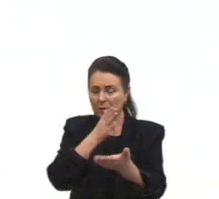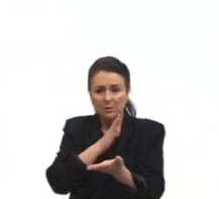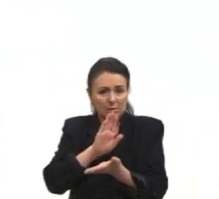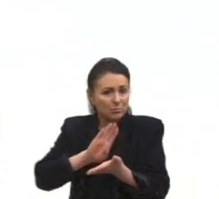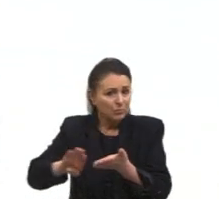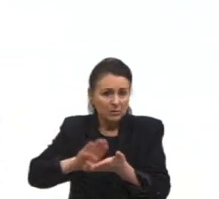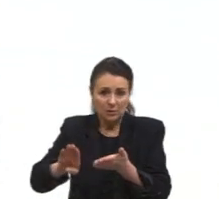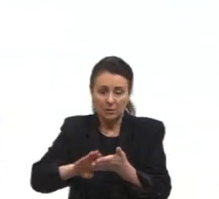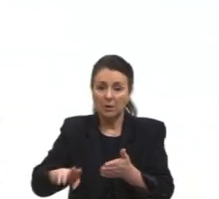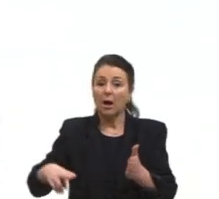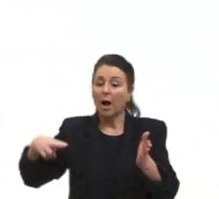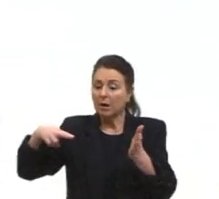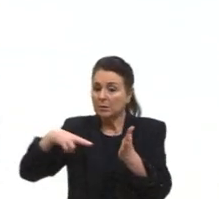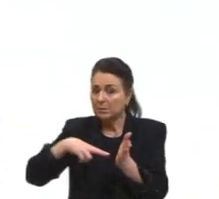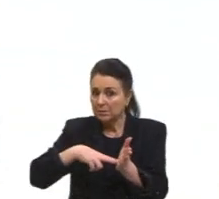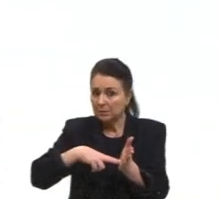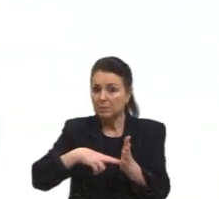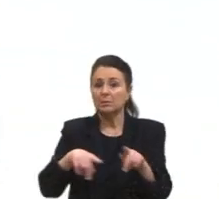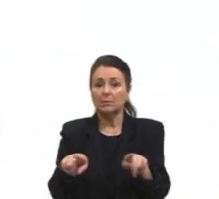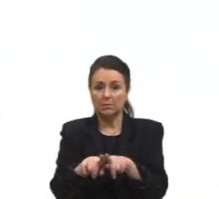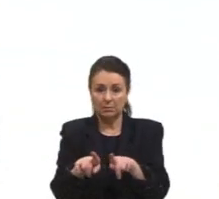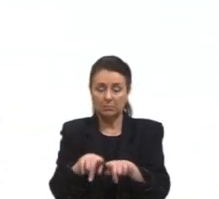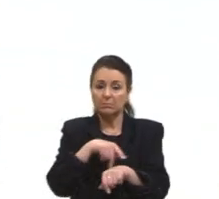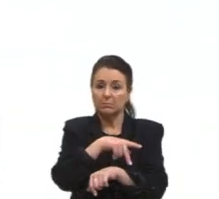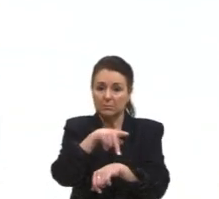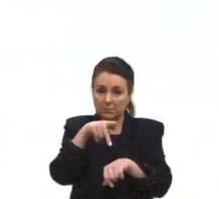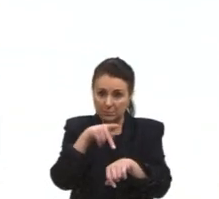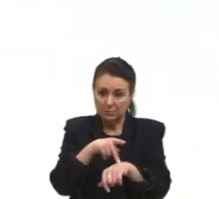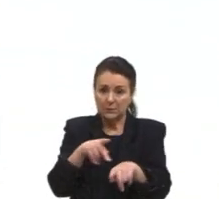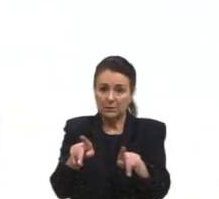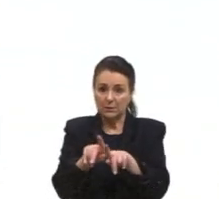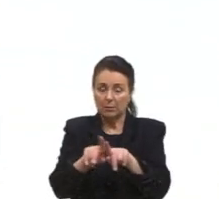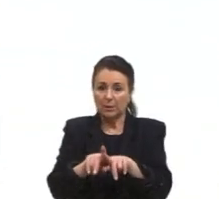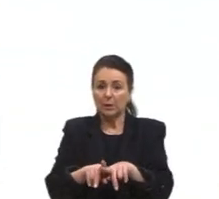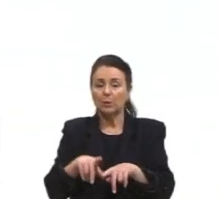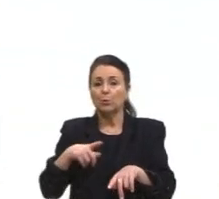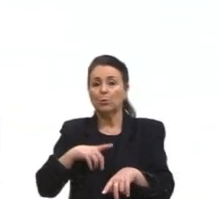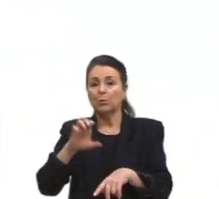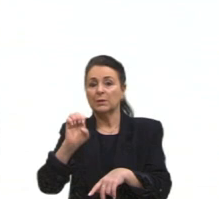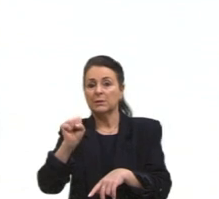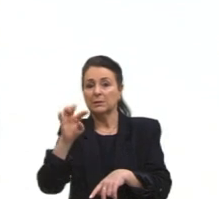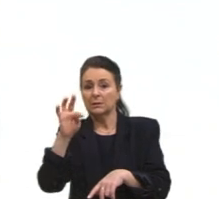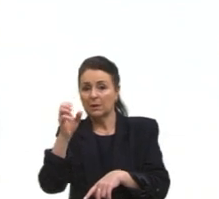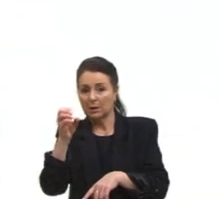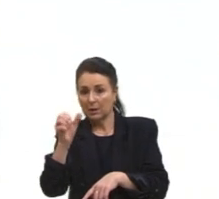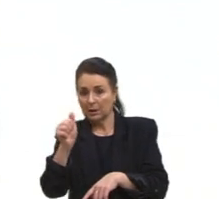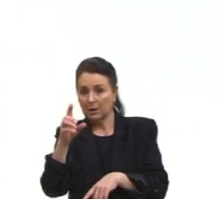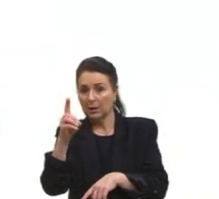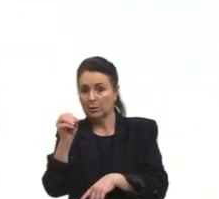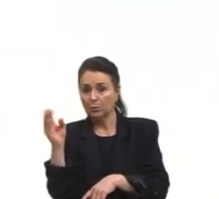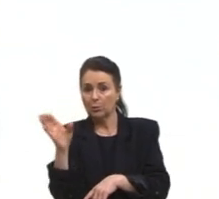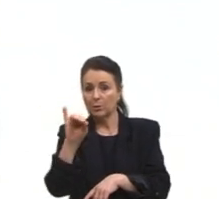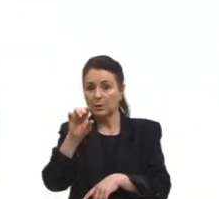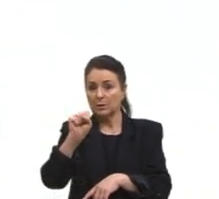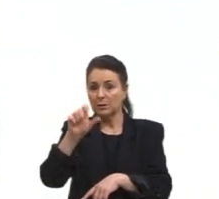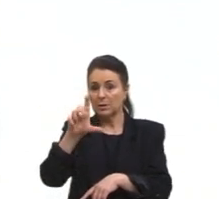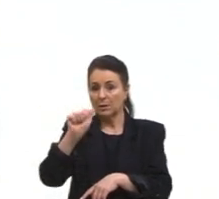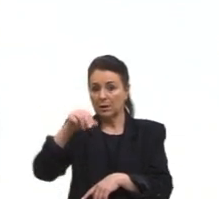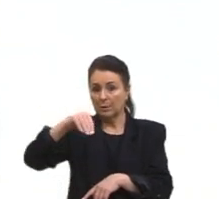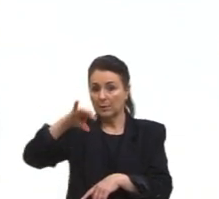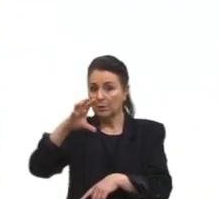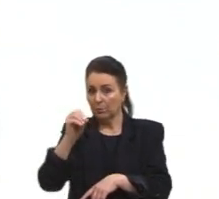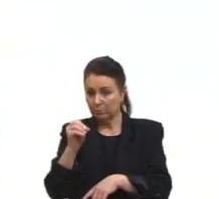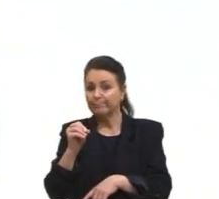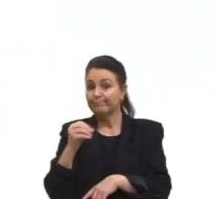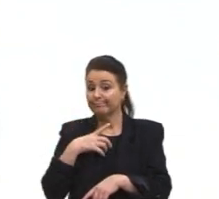coisa toda a Síria também a gente viu né o estado islâmico né fazendo força ali sobre essa questão